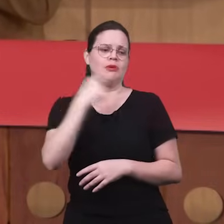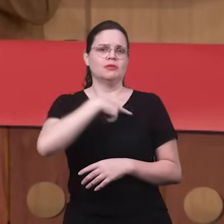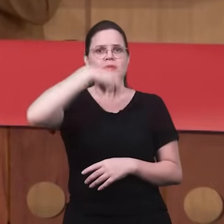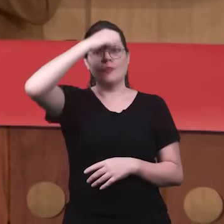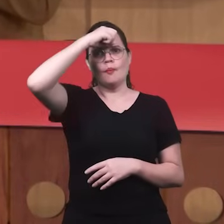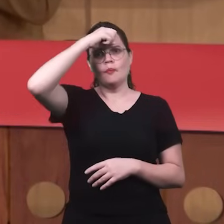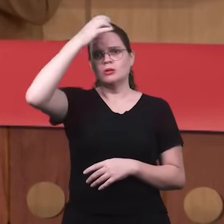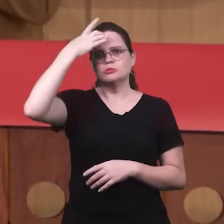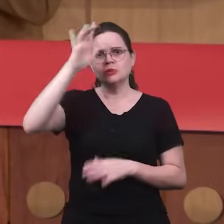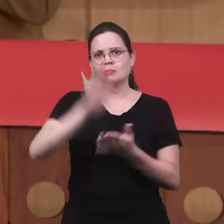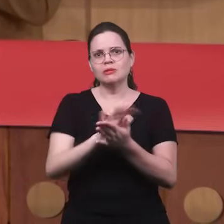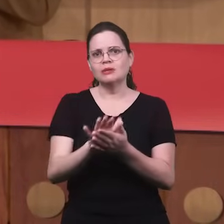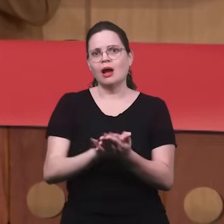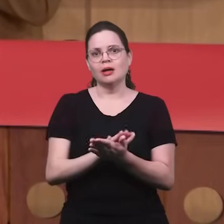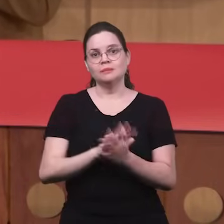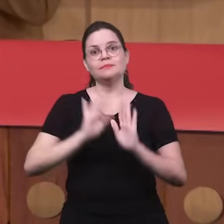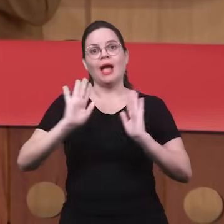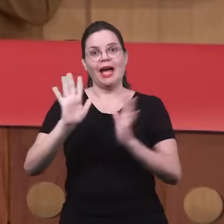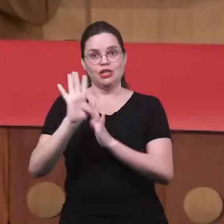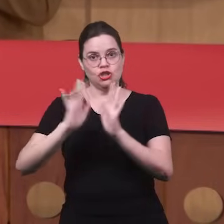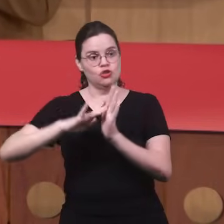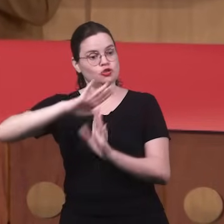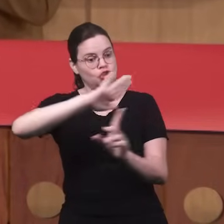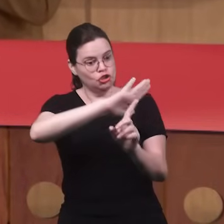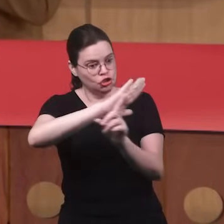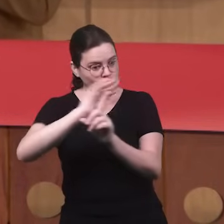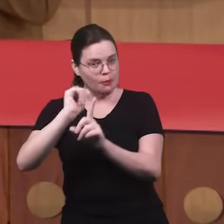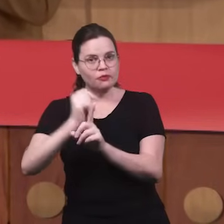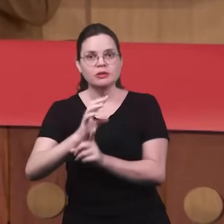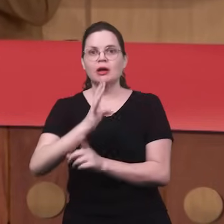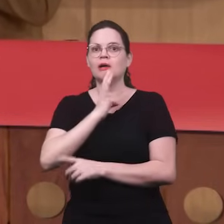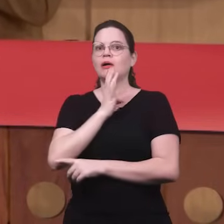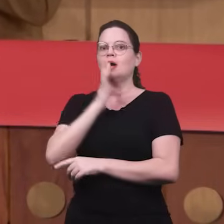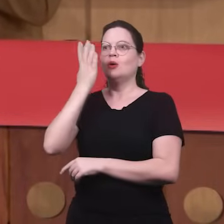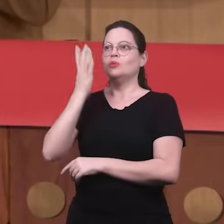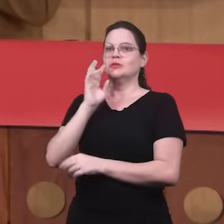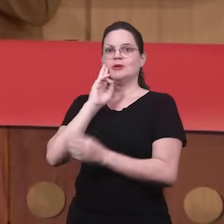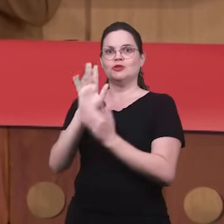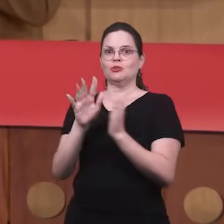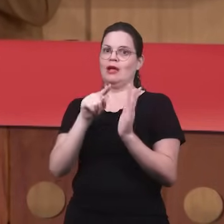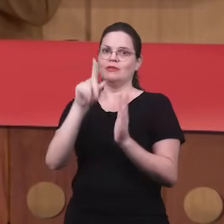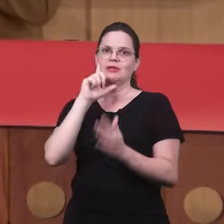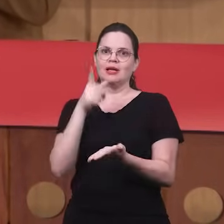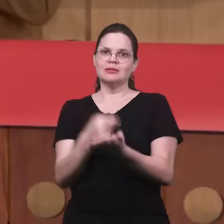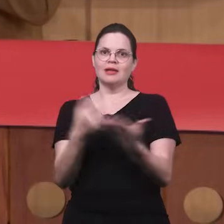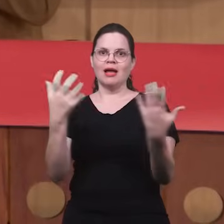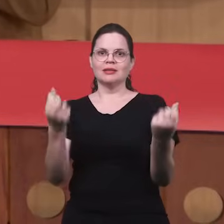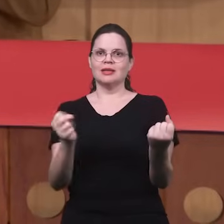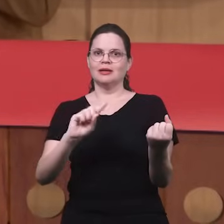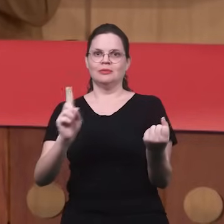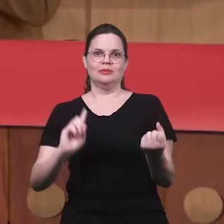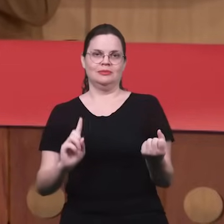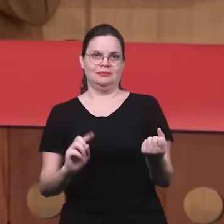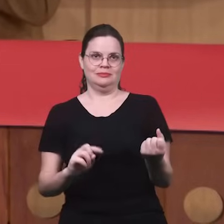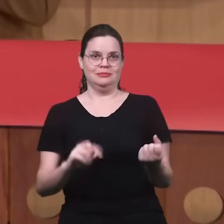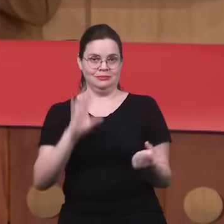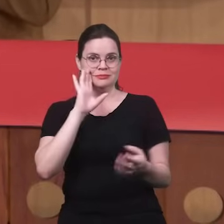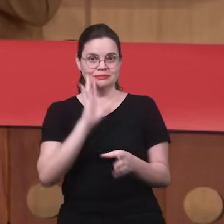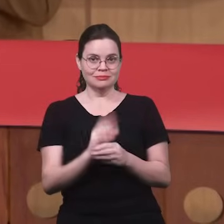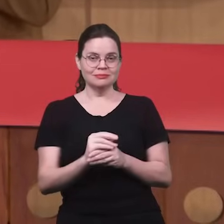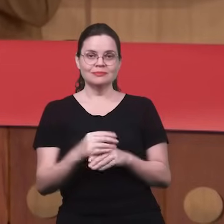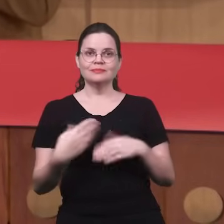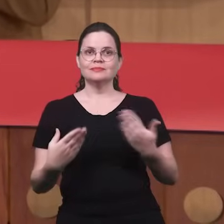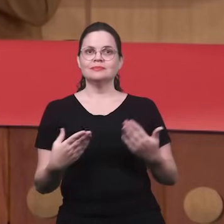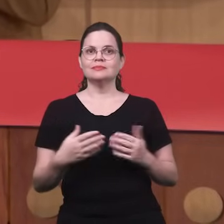chamado, demos as costas para o Senhor? Quantas vezes nós até ferimos